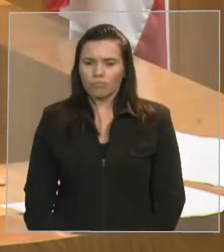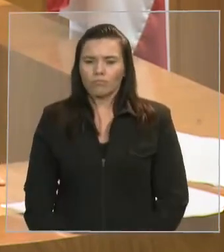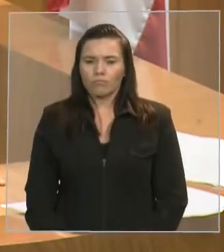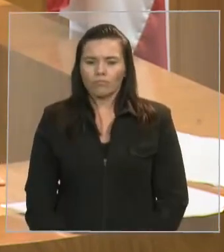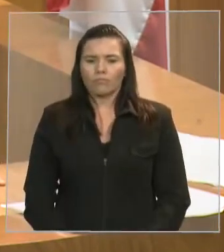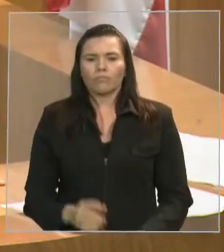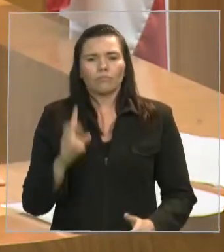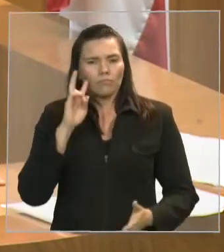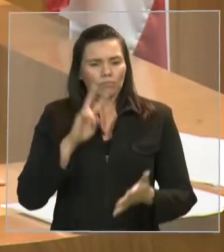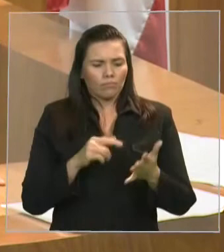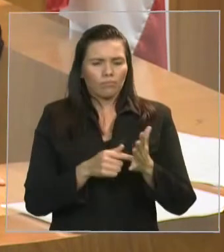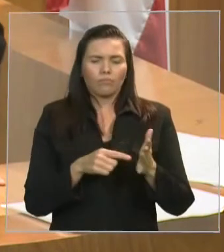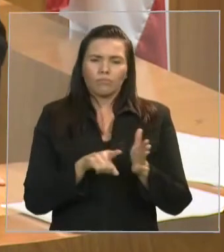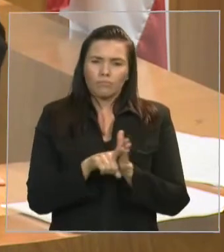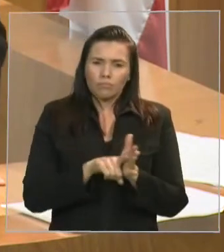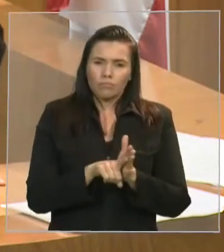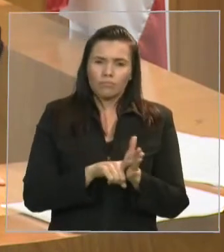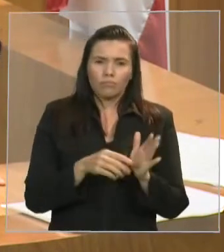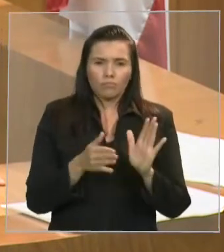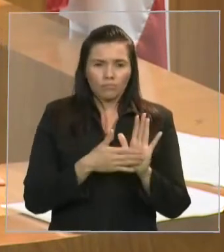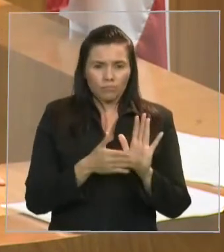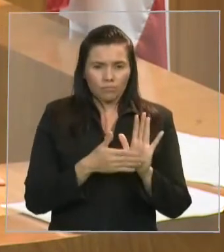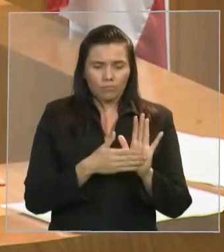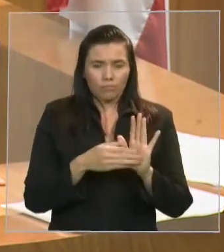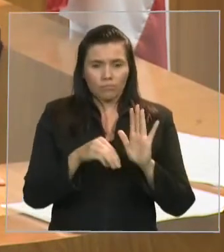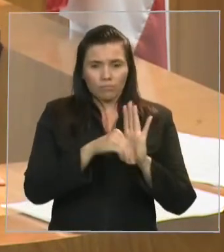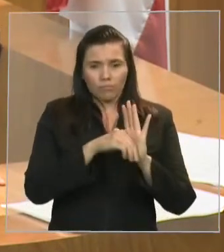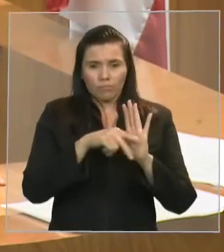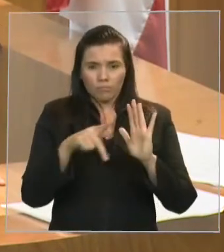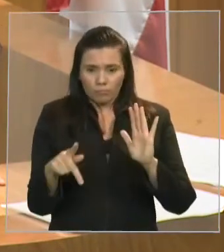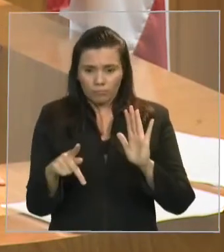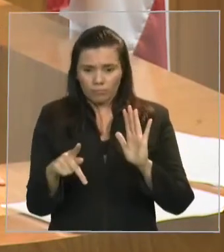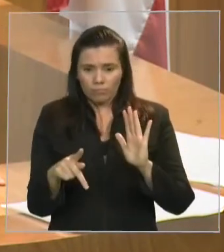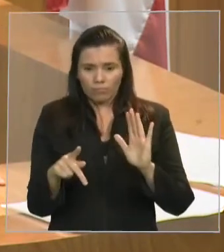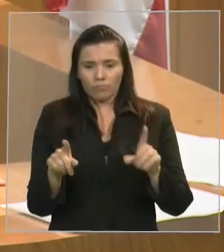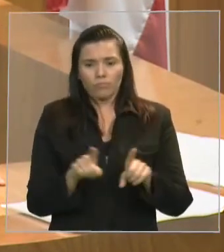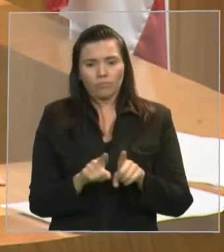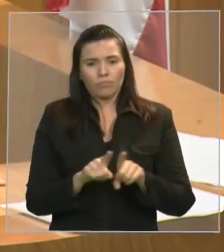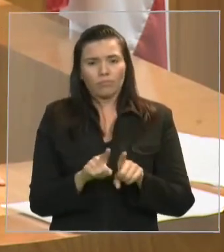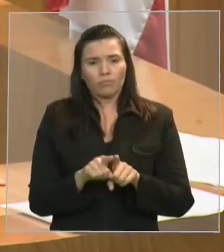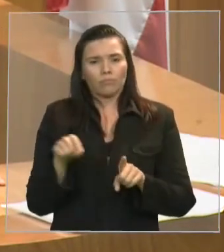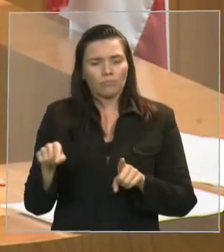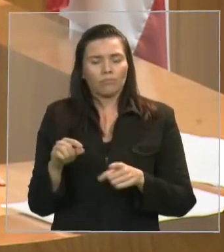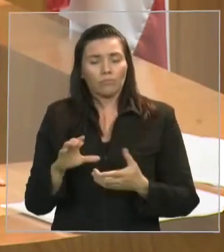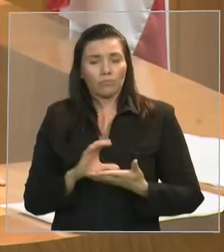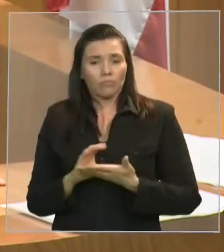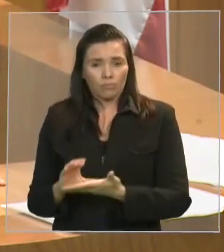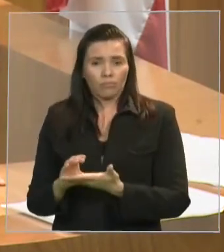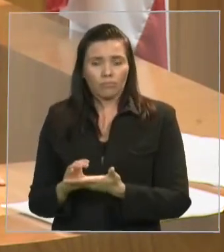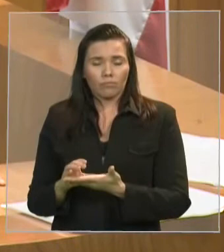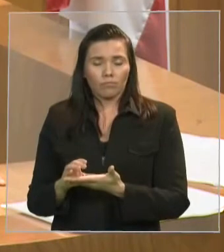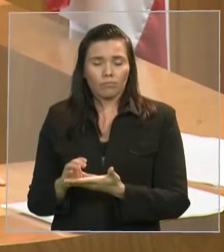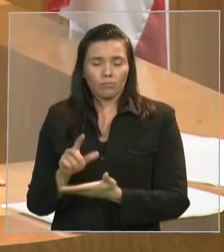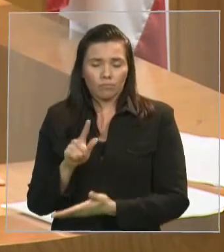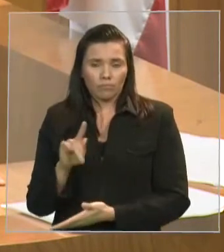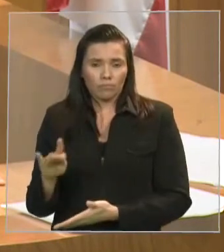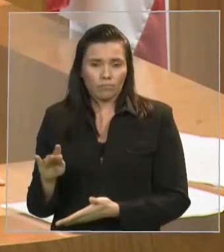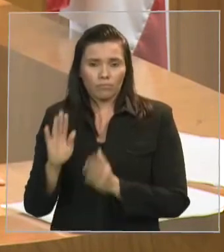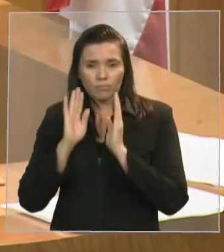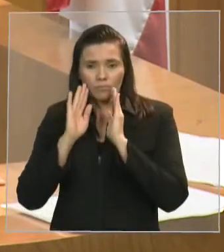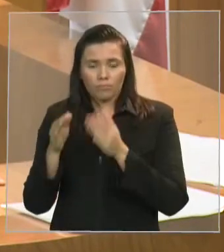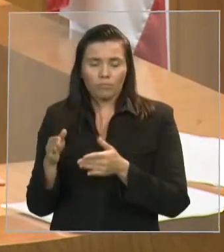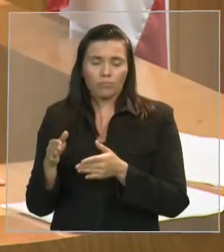como várias outras, como é a do fundo, e essa nós vamos tratar de forma específica na audiência pública,